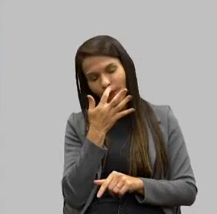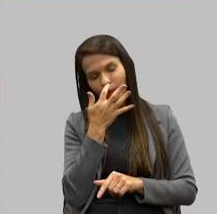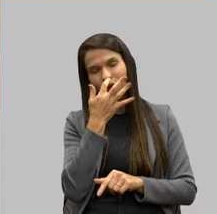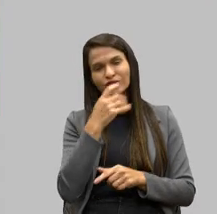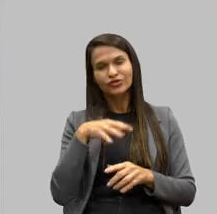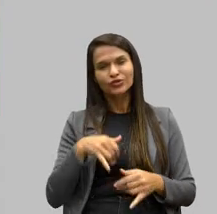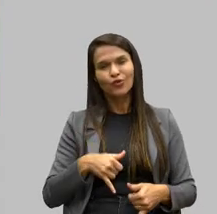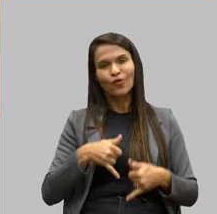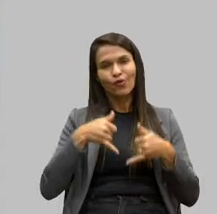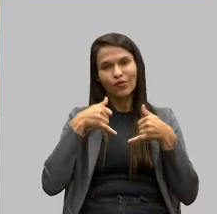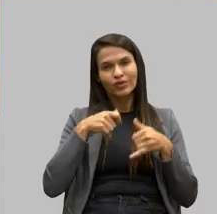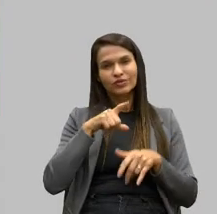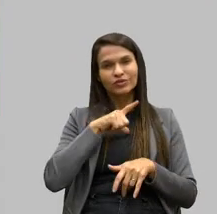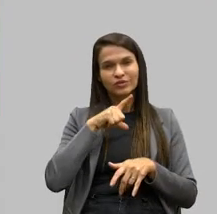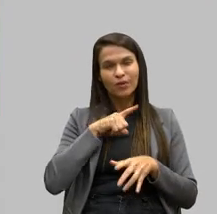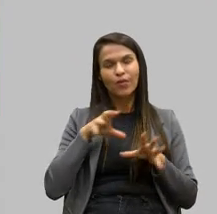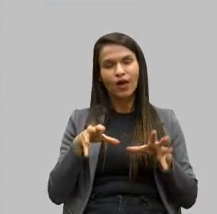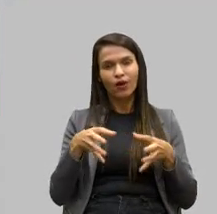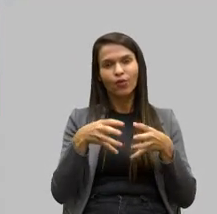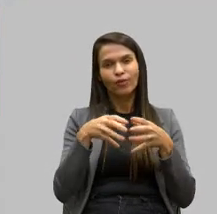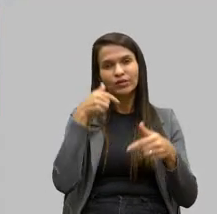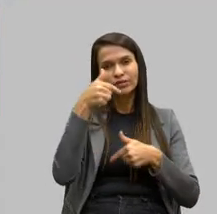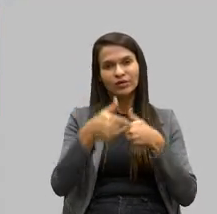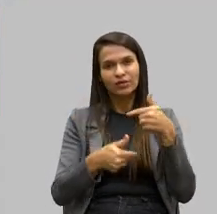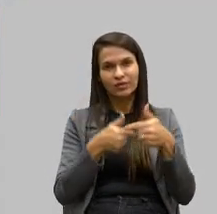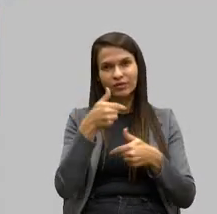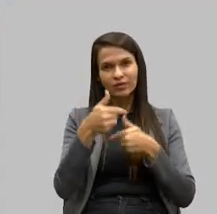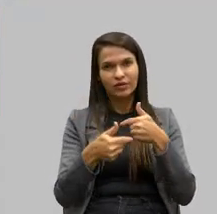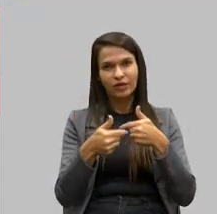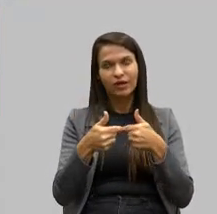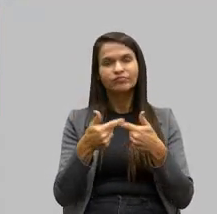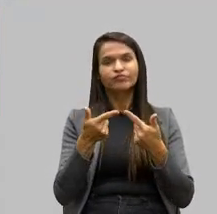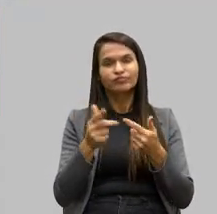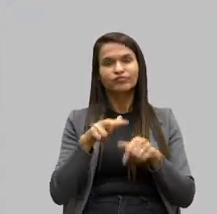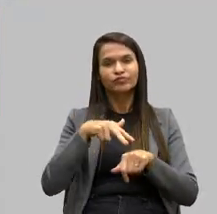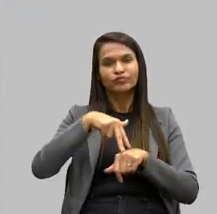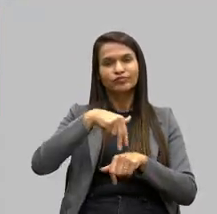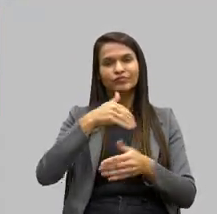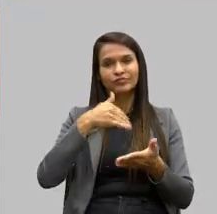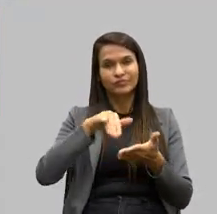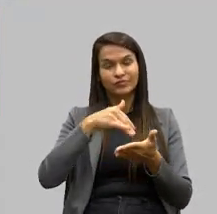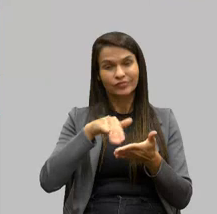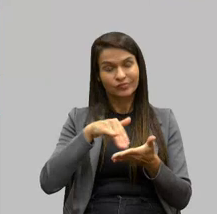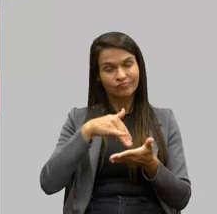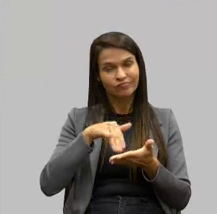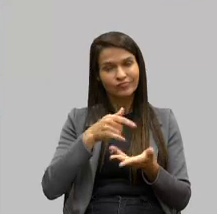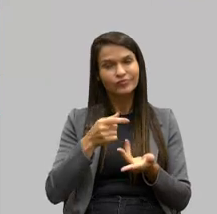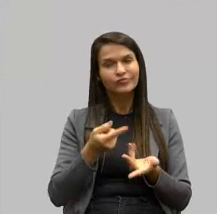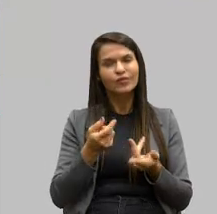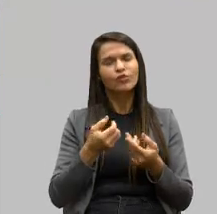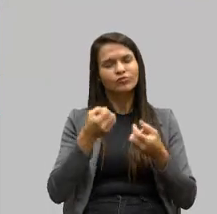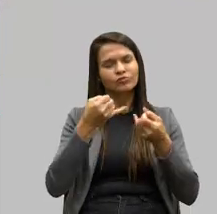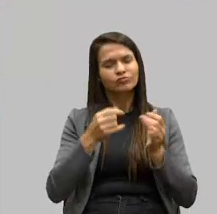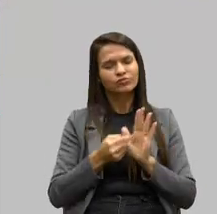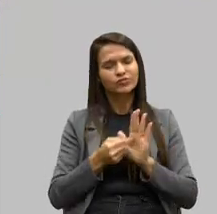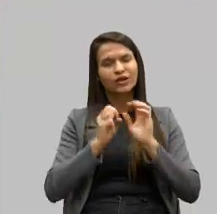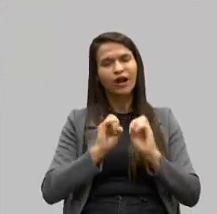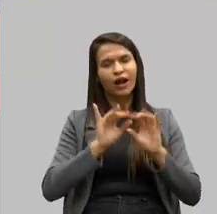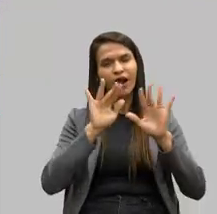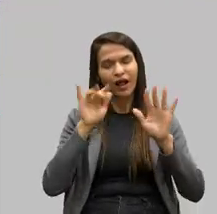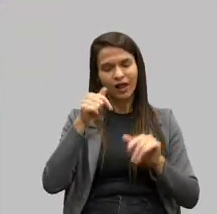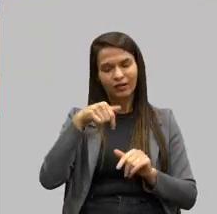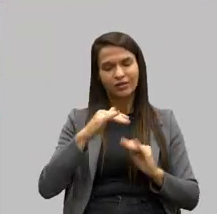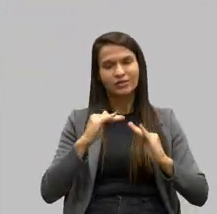orgulho de ter alguém da rede trabalhando à frente da secretaria e que fique muito claro que aqui nessa casa tem